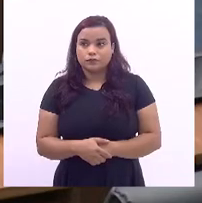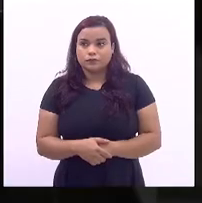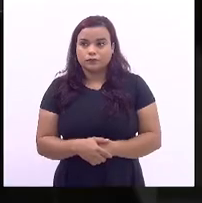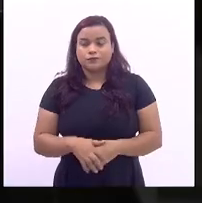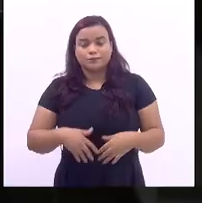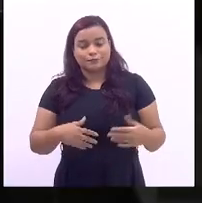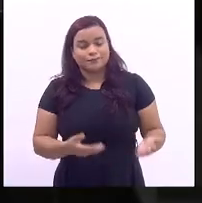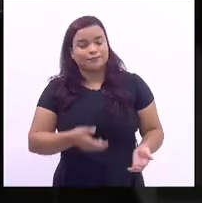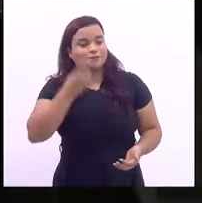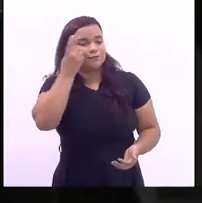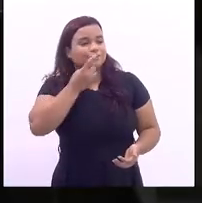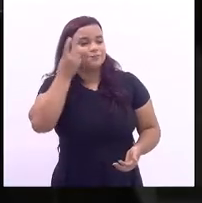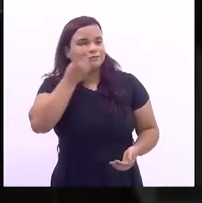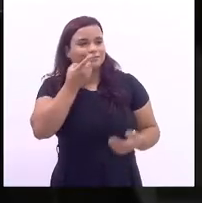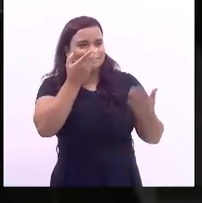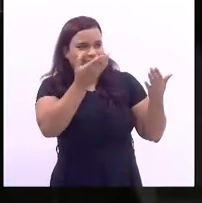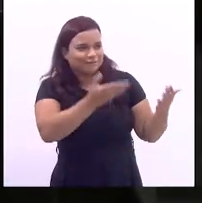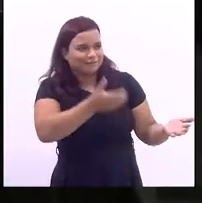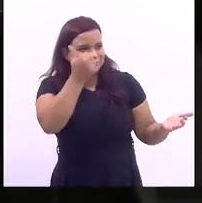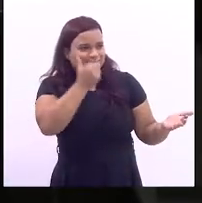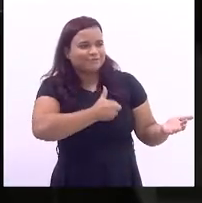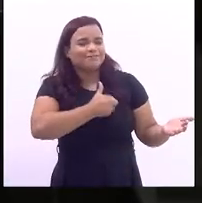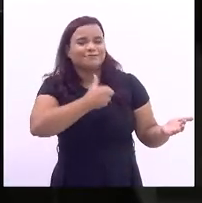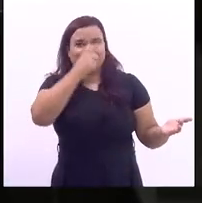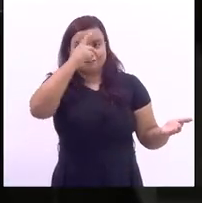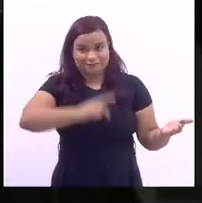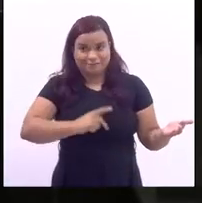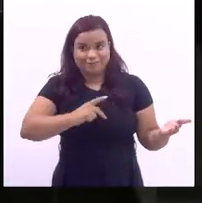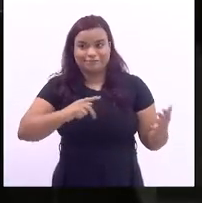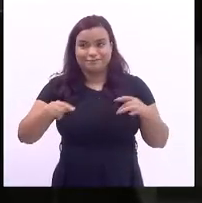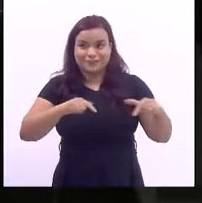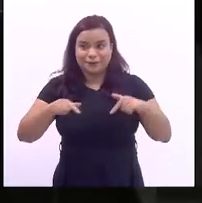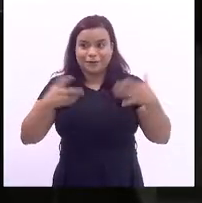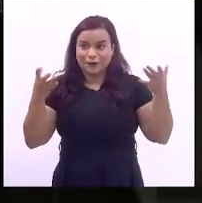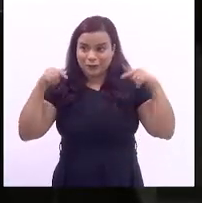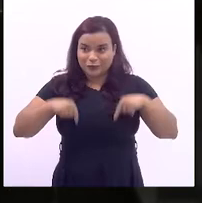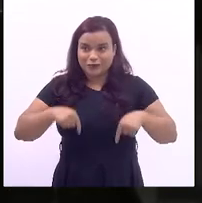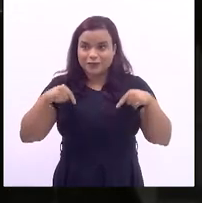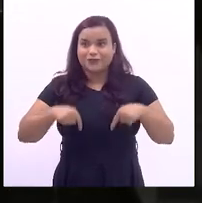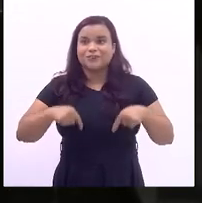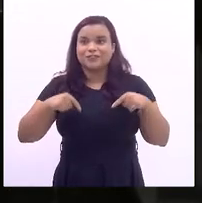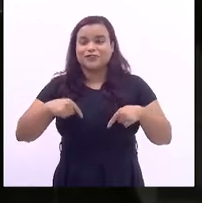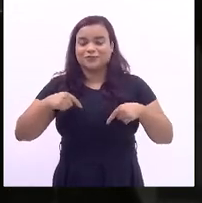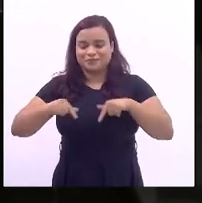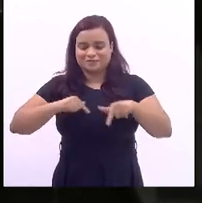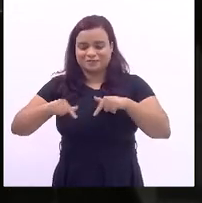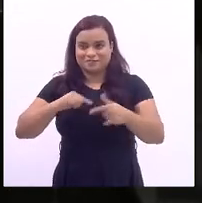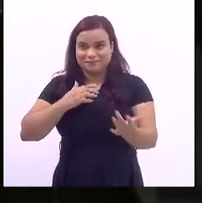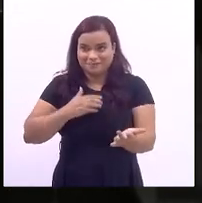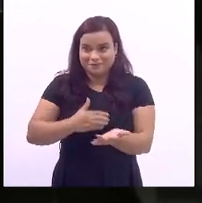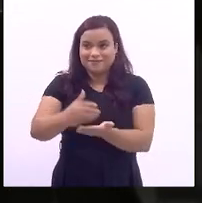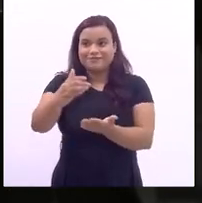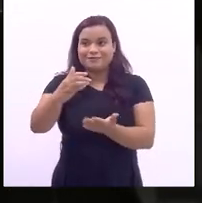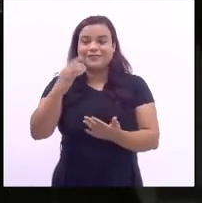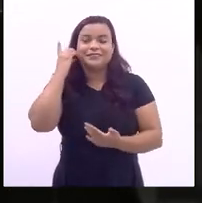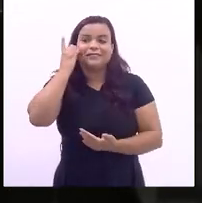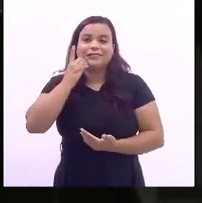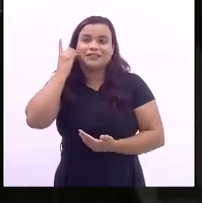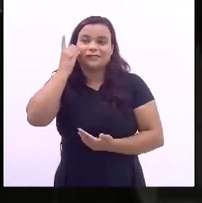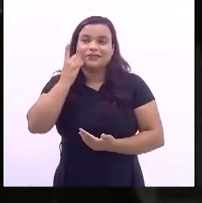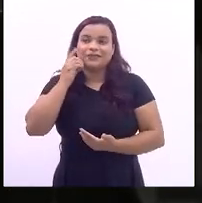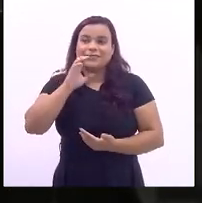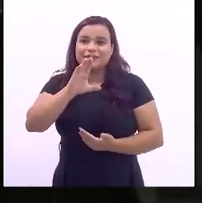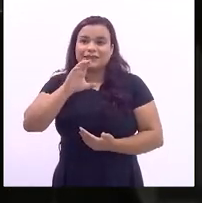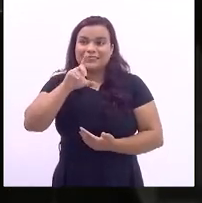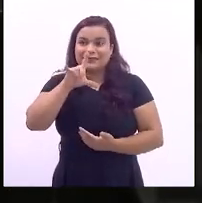senhora deputada presidente dos trabalhos expediente Inicial Deputado da